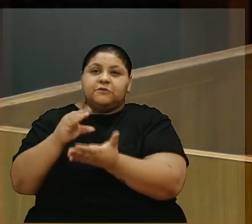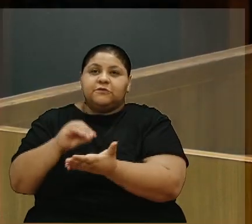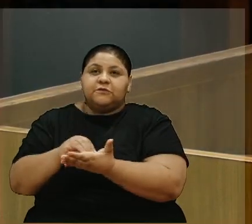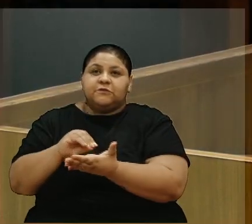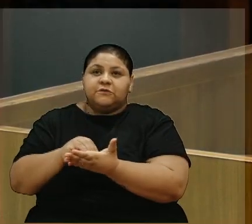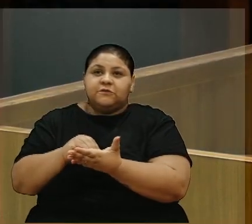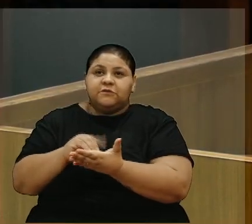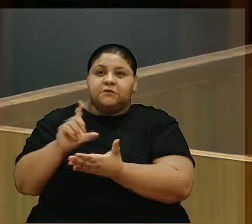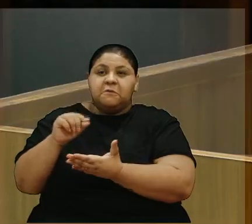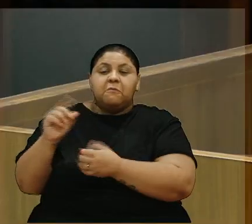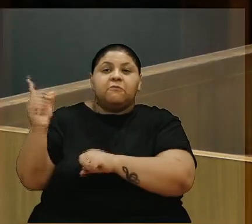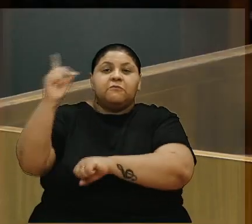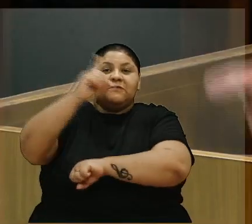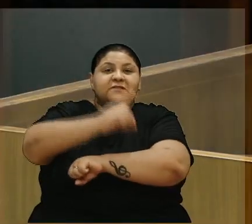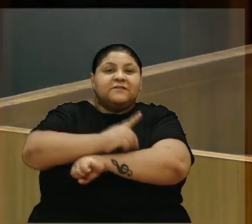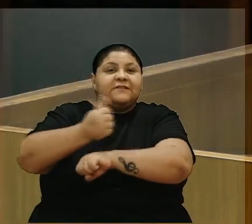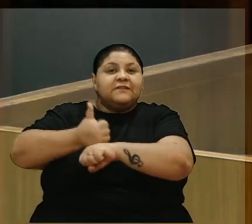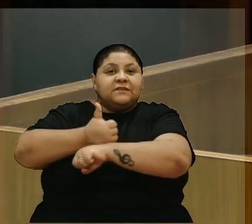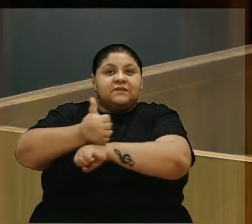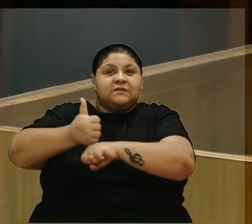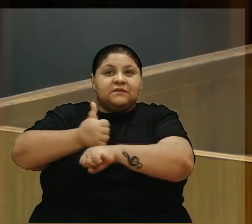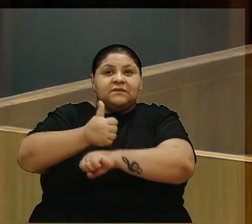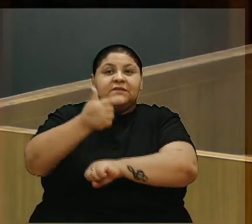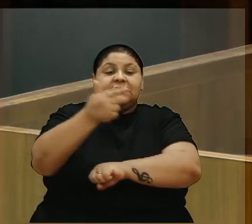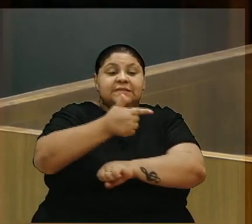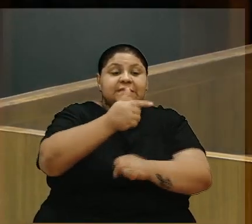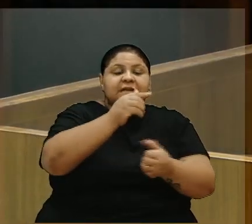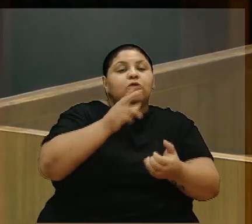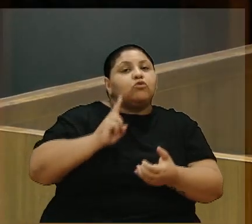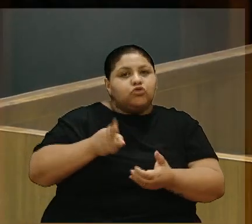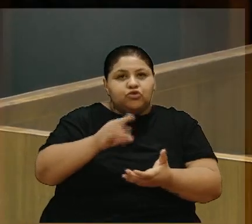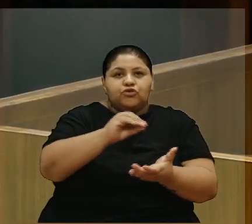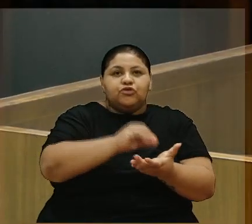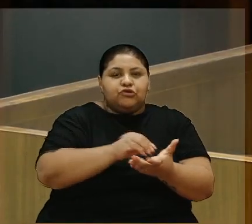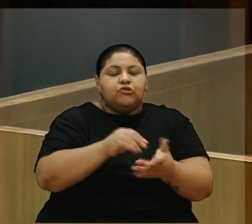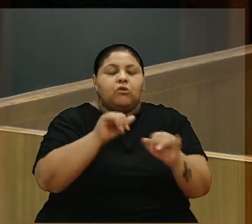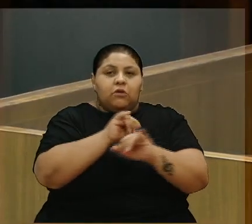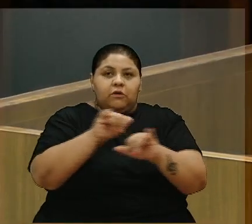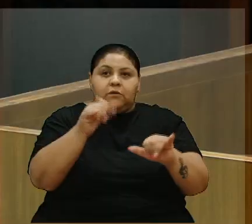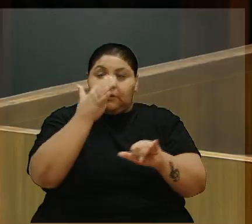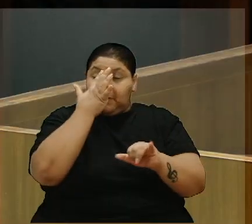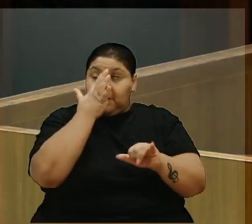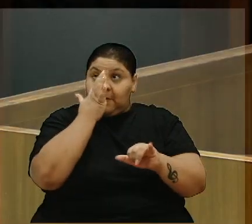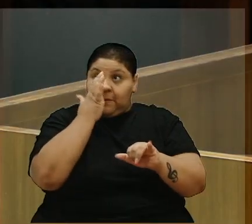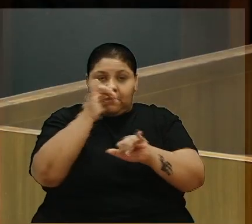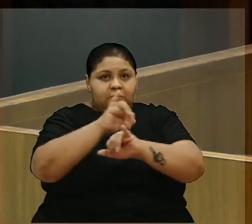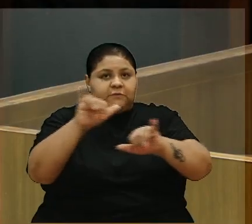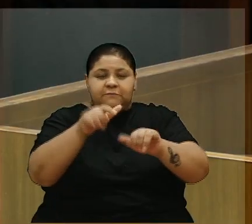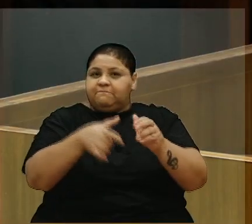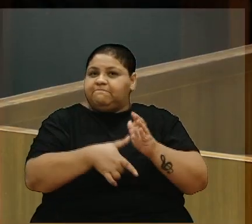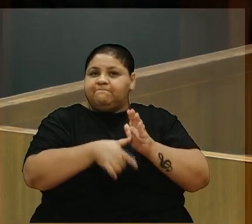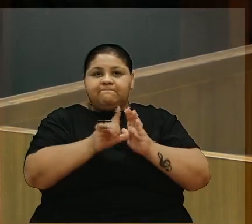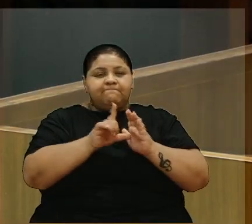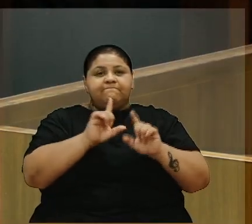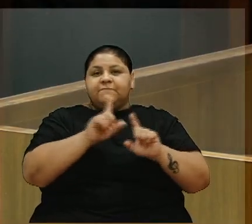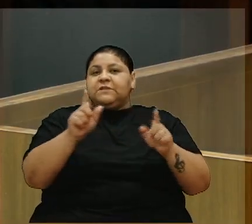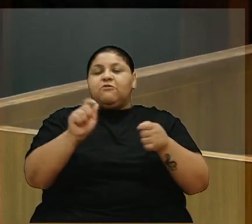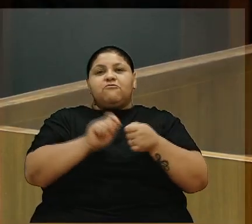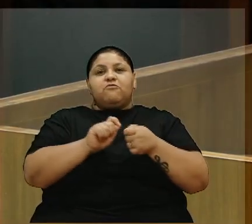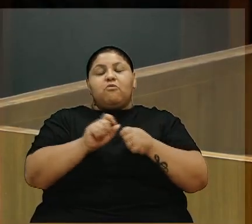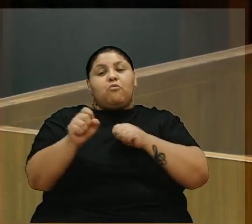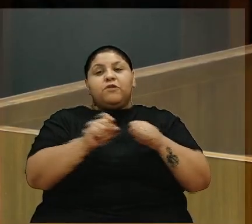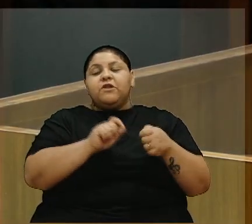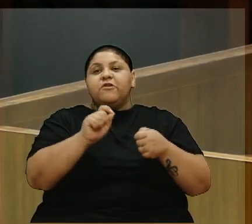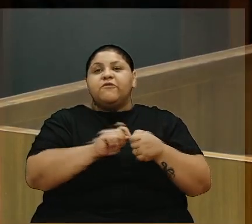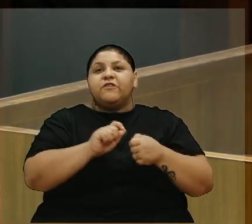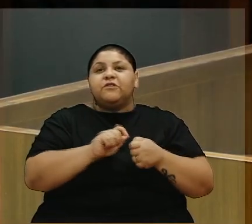durante 10 dias profissionais e seguem faltando. Os avisos prévios não deveriam ser feitos dessa maneira, poderiam ser